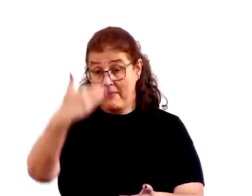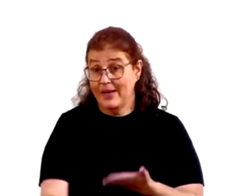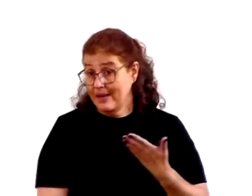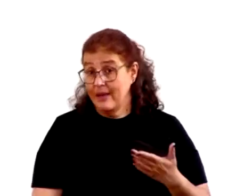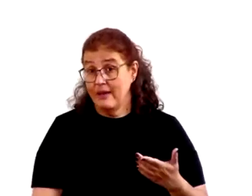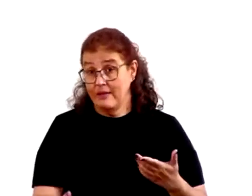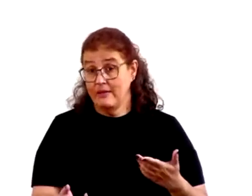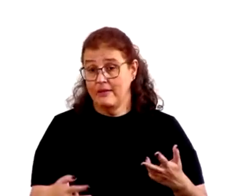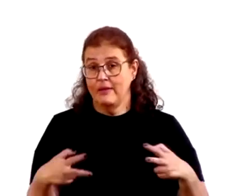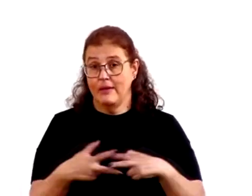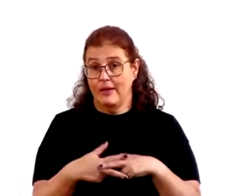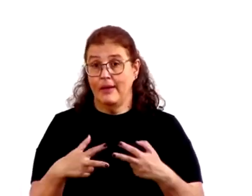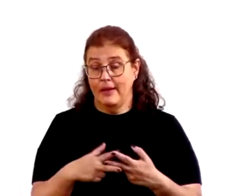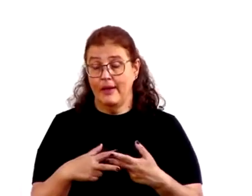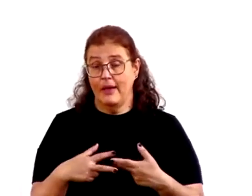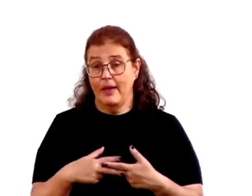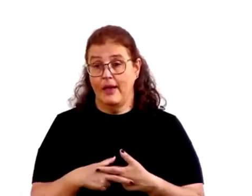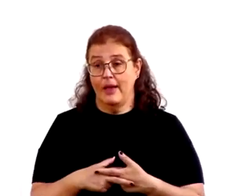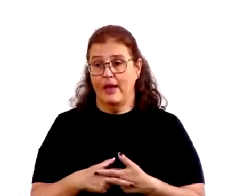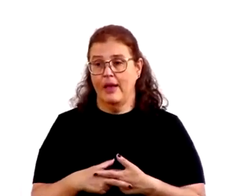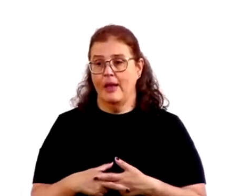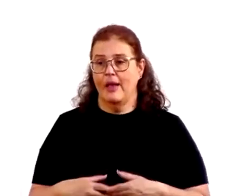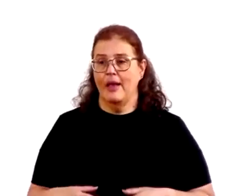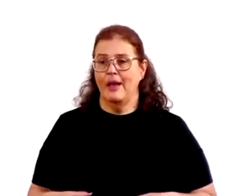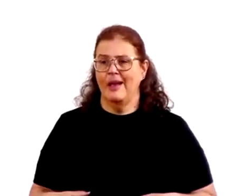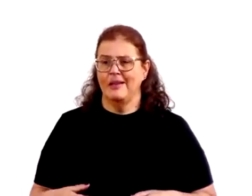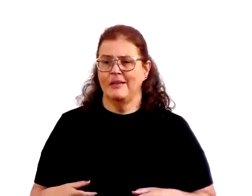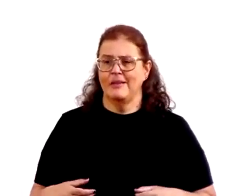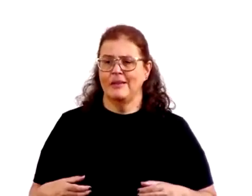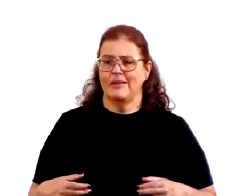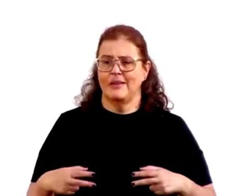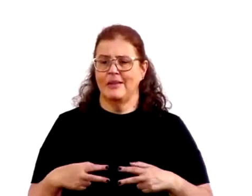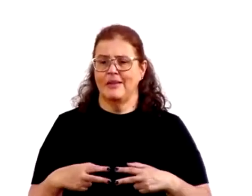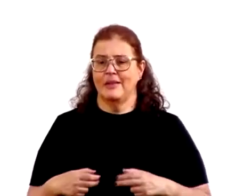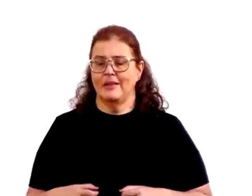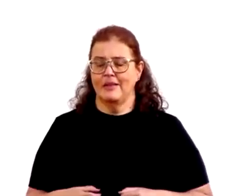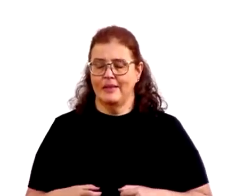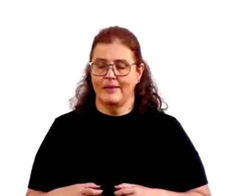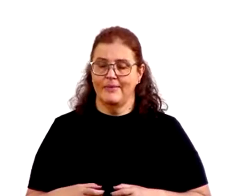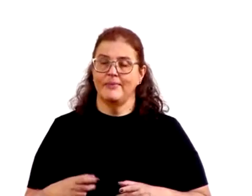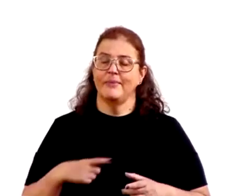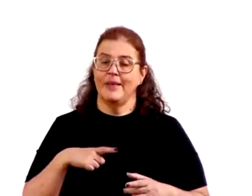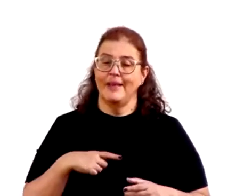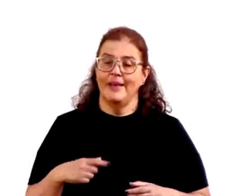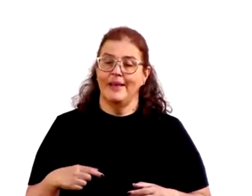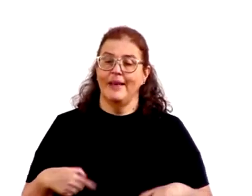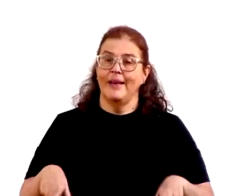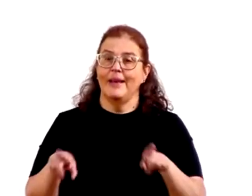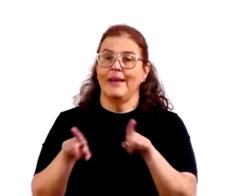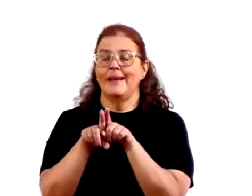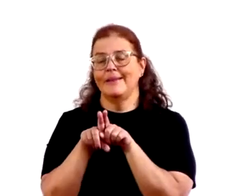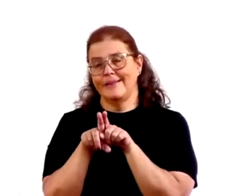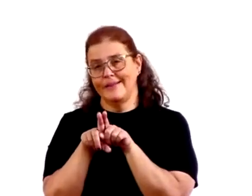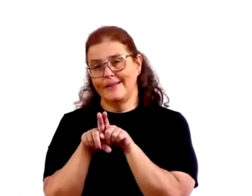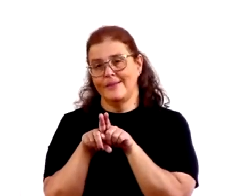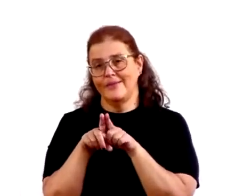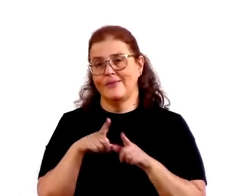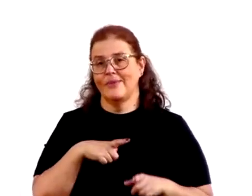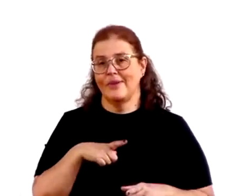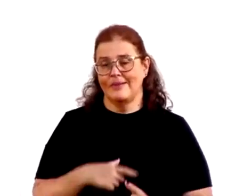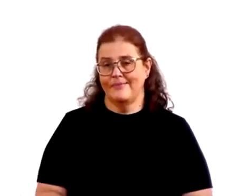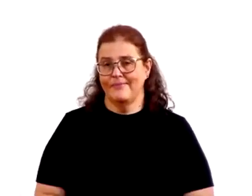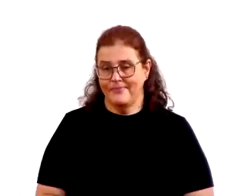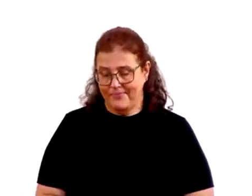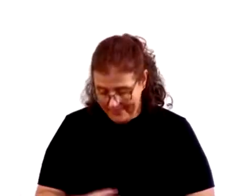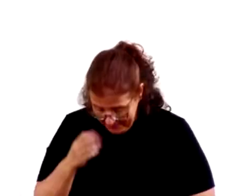Jerusalém, em 586 a.C., quando Nabucodonosor invadiu Jerusalém,